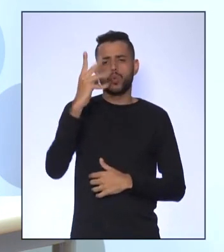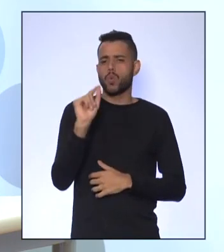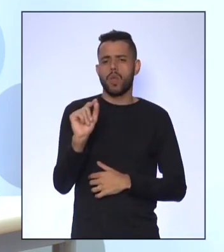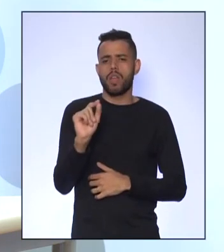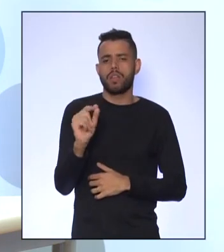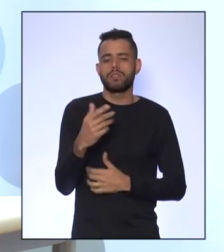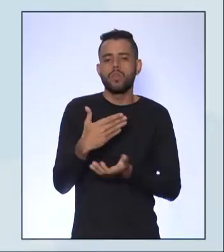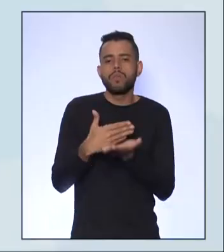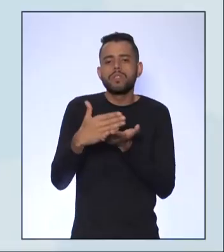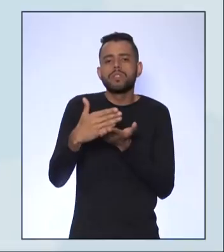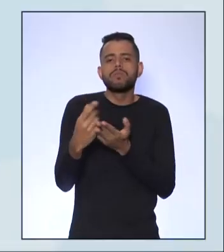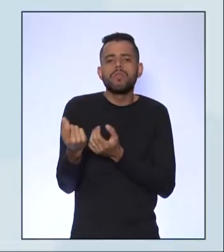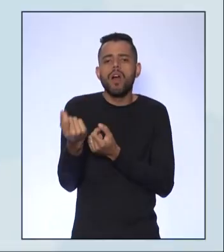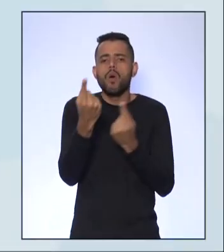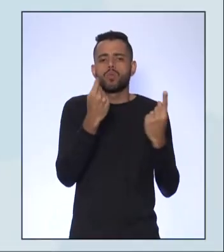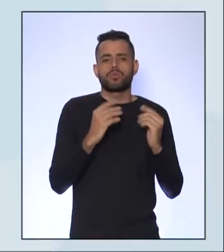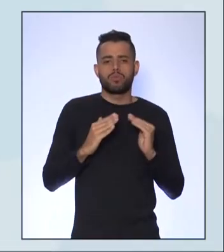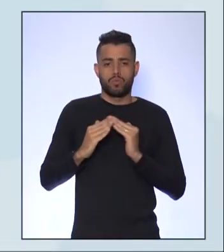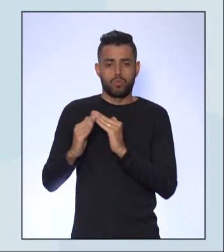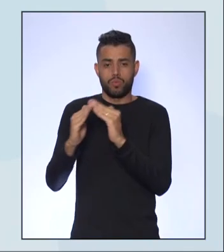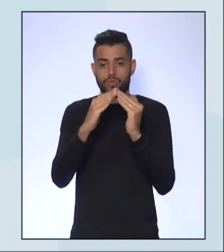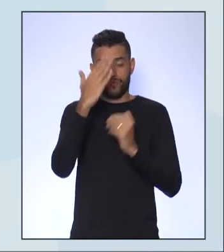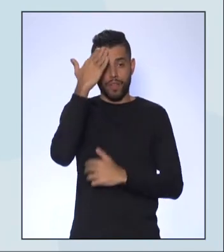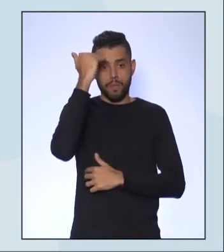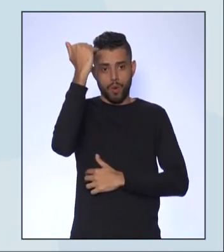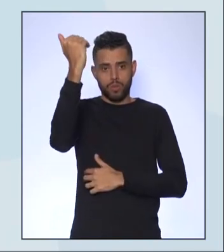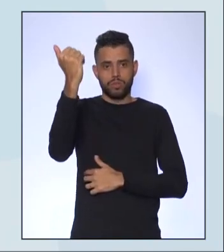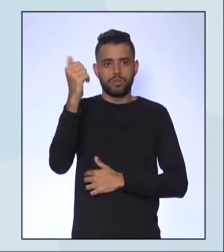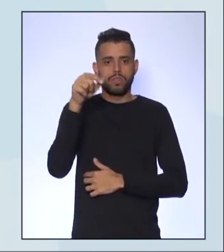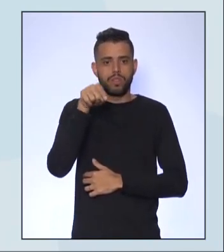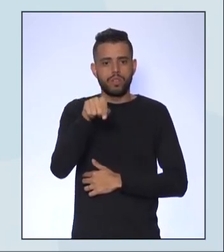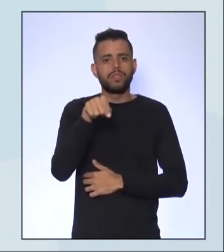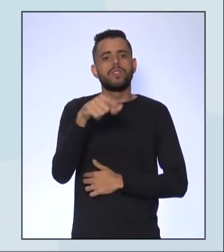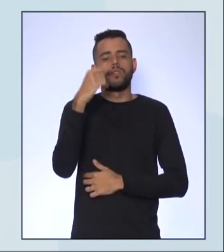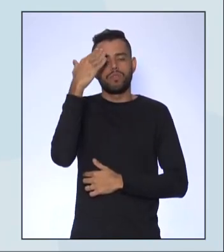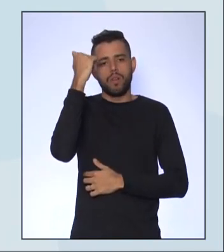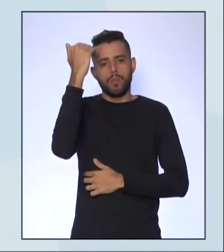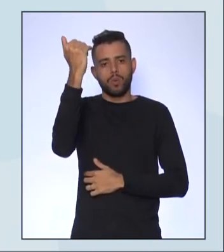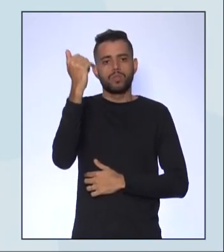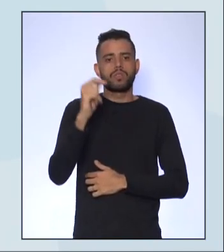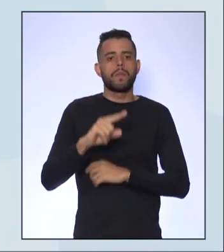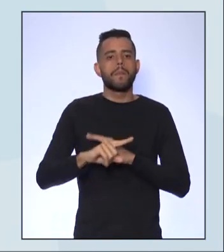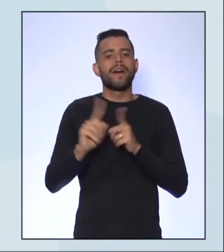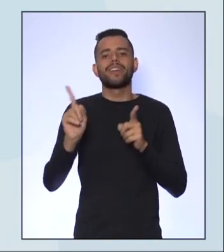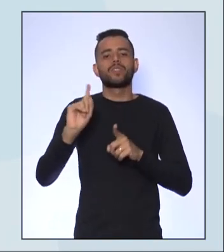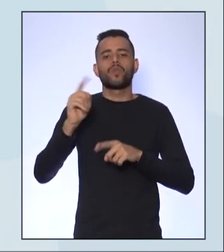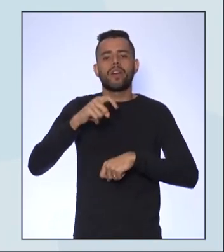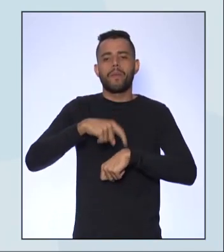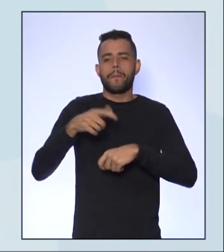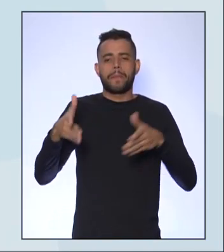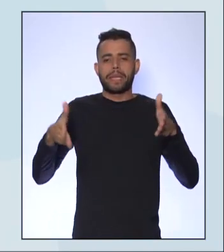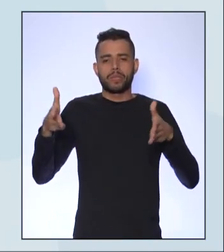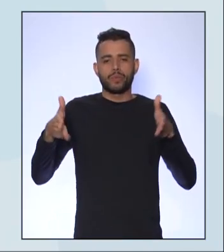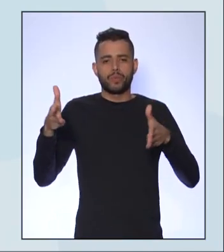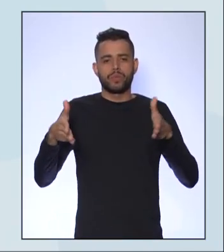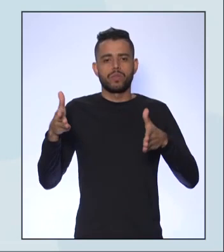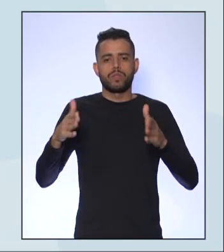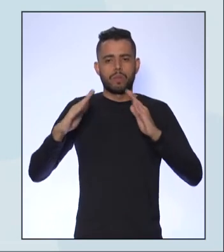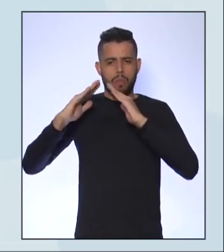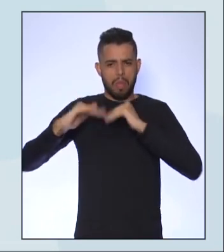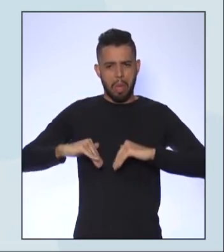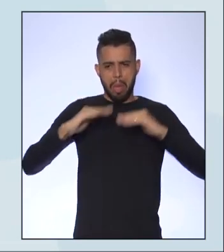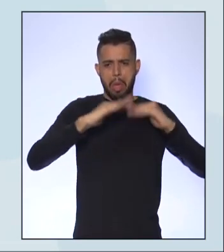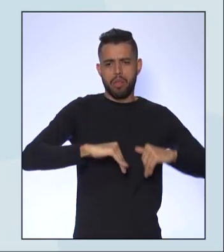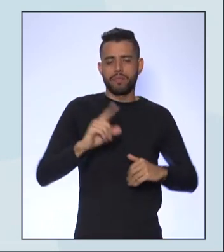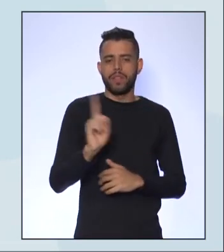começando por alguns cortiços muito famosos. Esse daqui é um cortiço muito famoso, só que não é desse período de demolição, ele